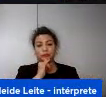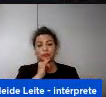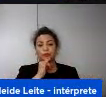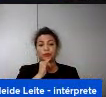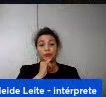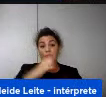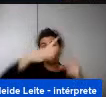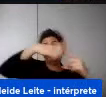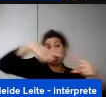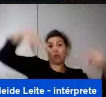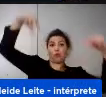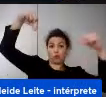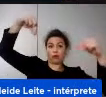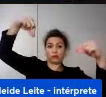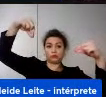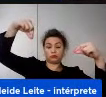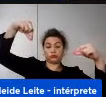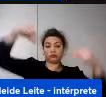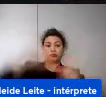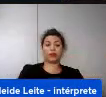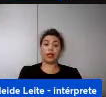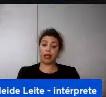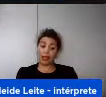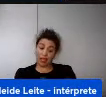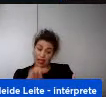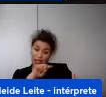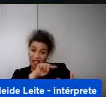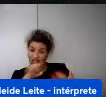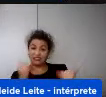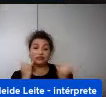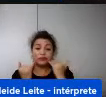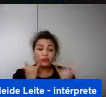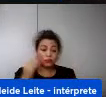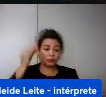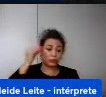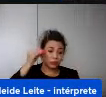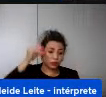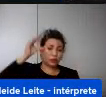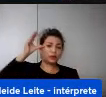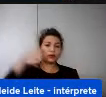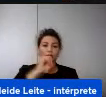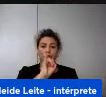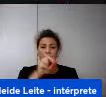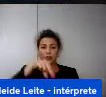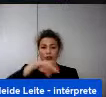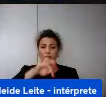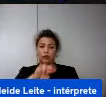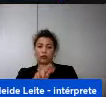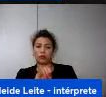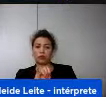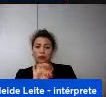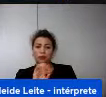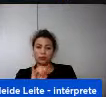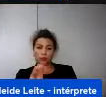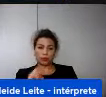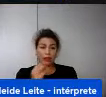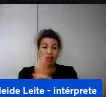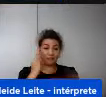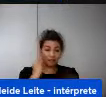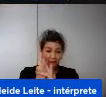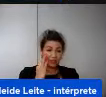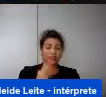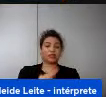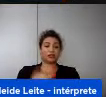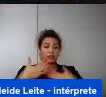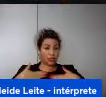com a Lua. Né? Então, esse conhecimento, né, intuitivo, a física intuitiva, os limites da transmissão oral